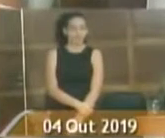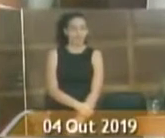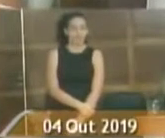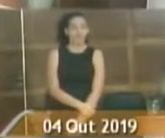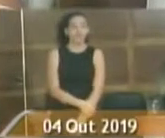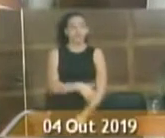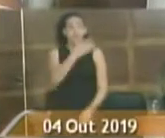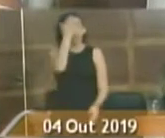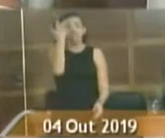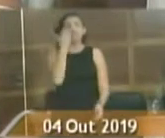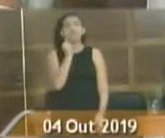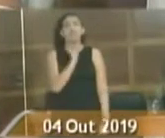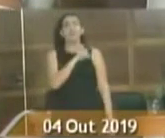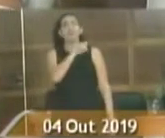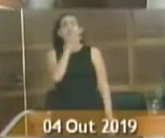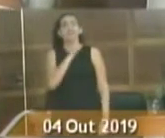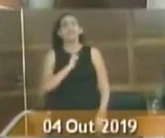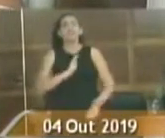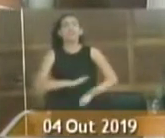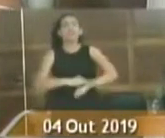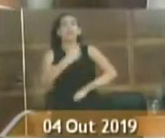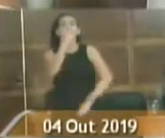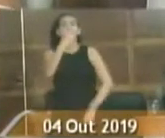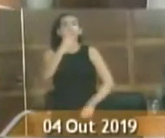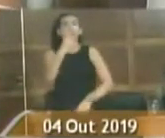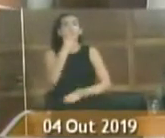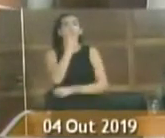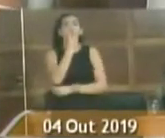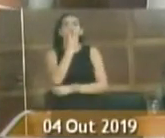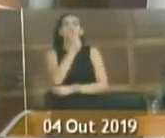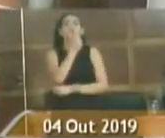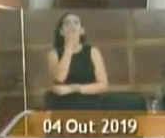Quem tem mais de um cachorro?